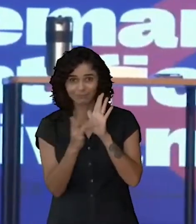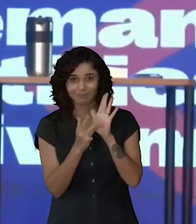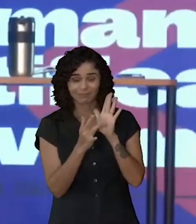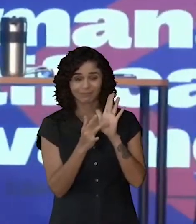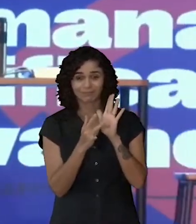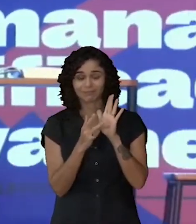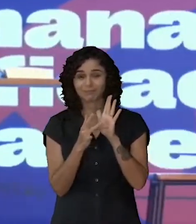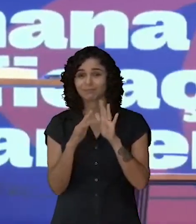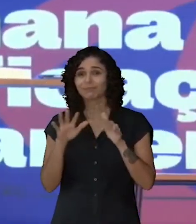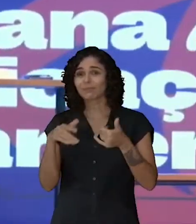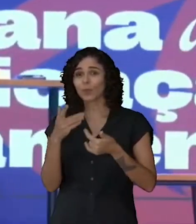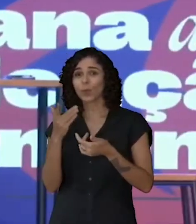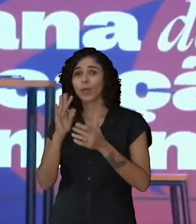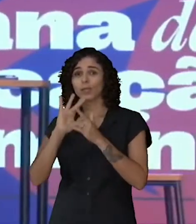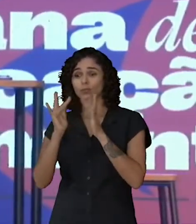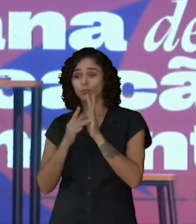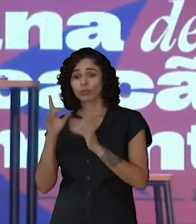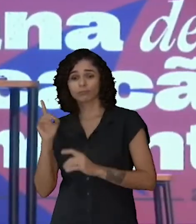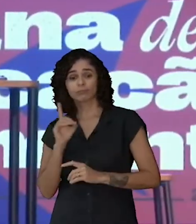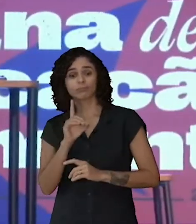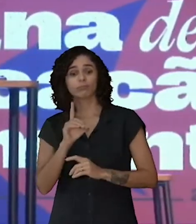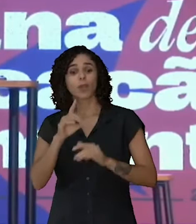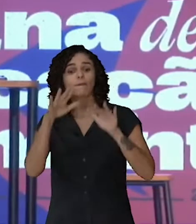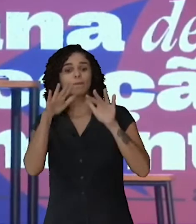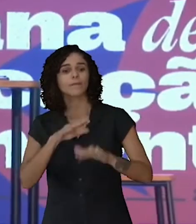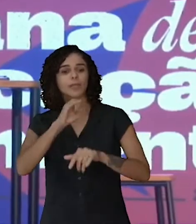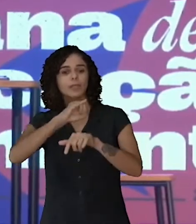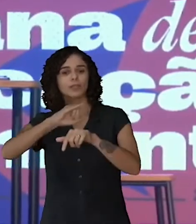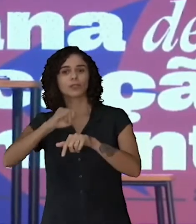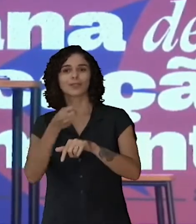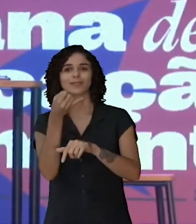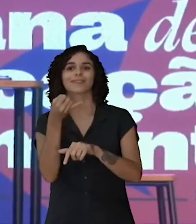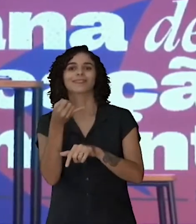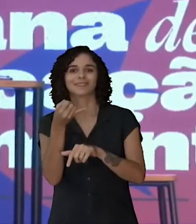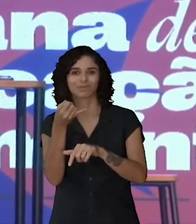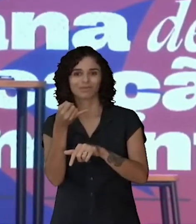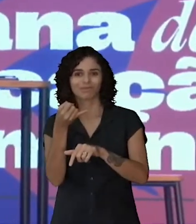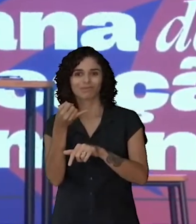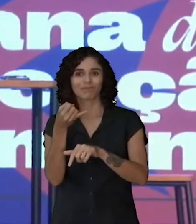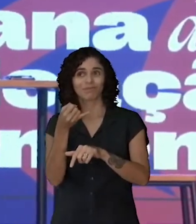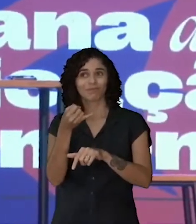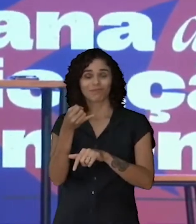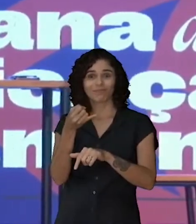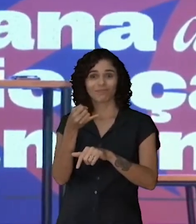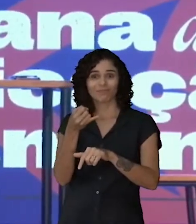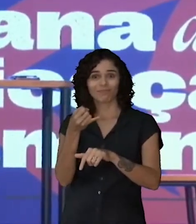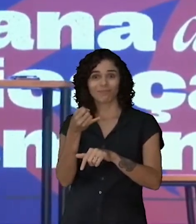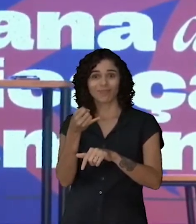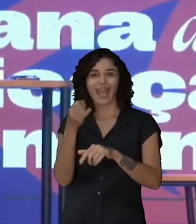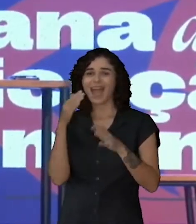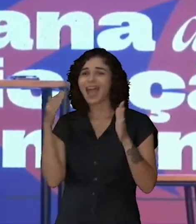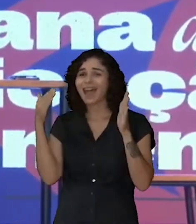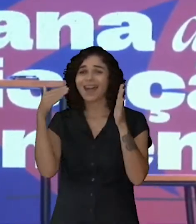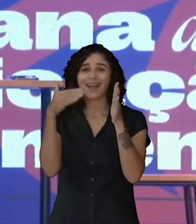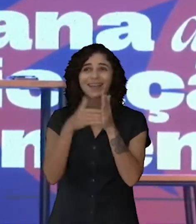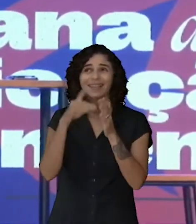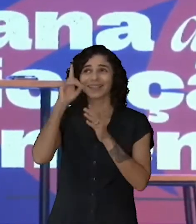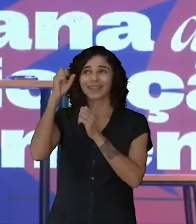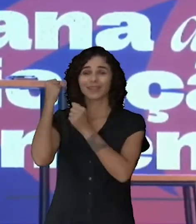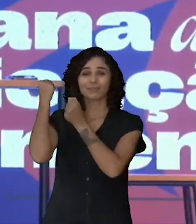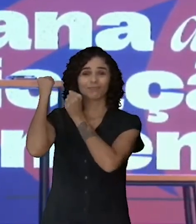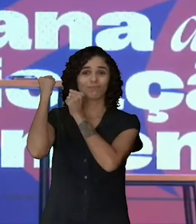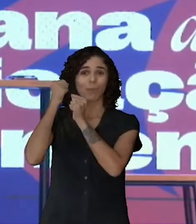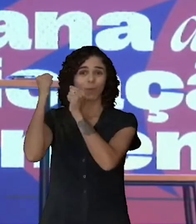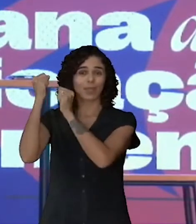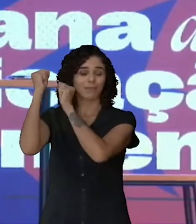os discípulos, fiquem em Jerusalém, até que do alto sejam revestidos de poder.